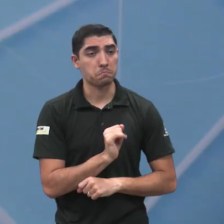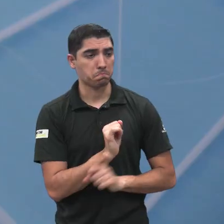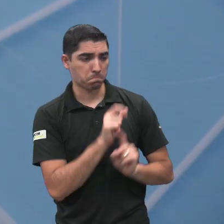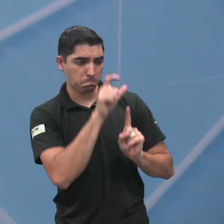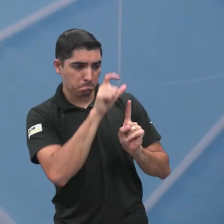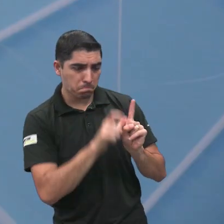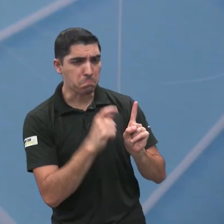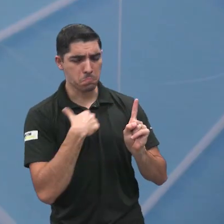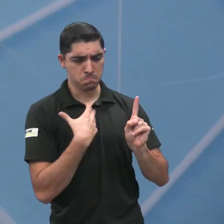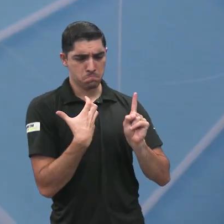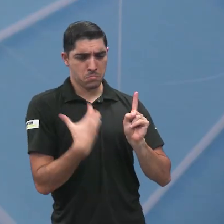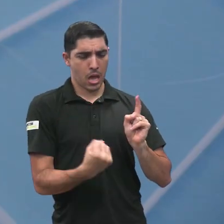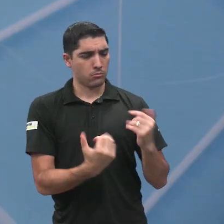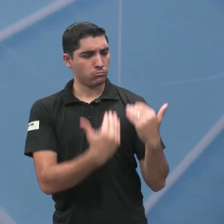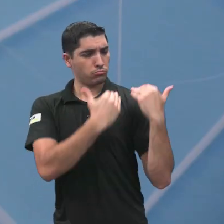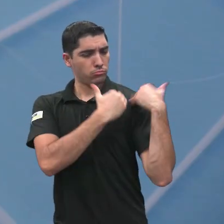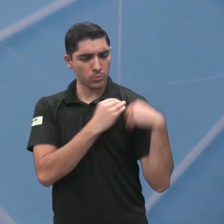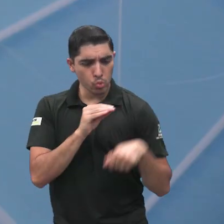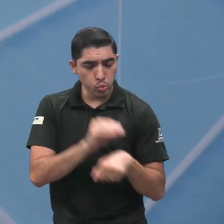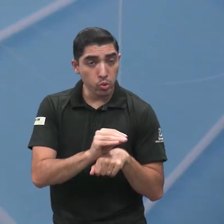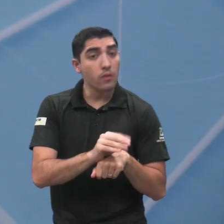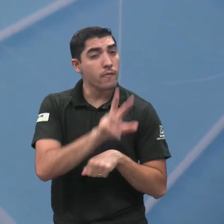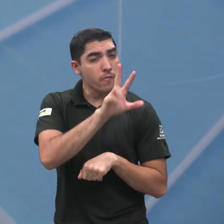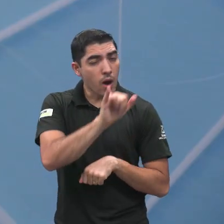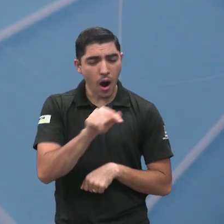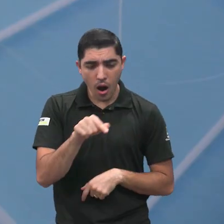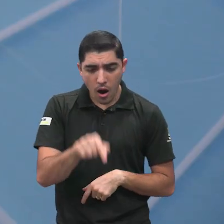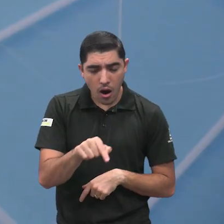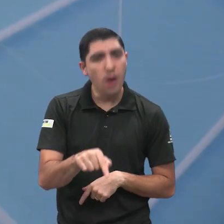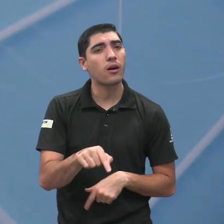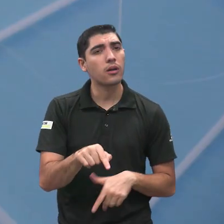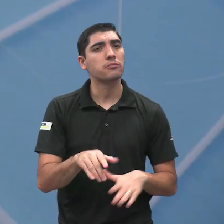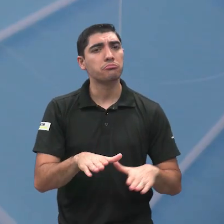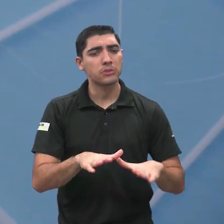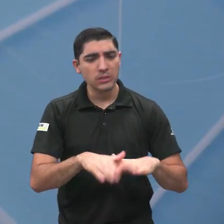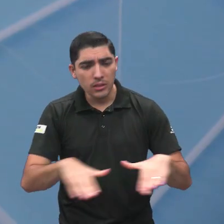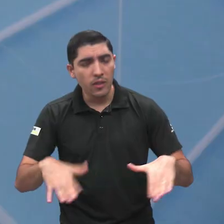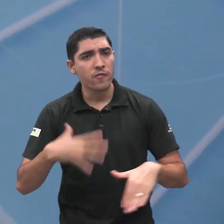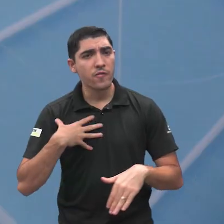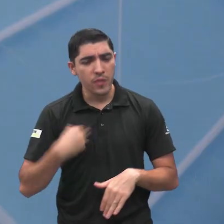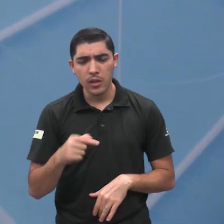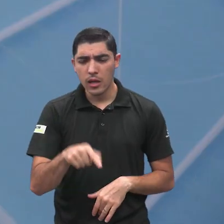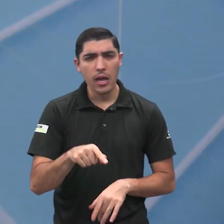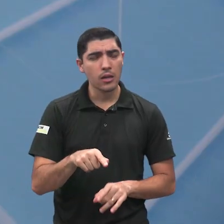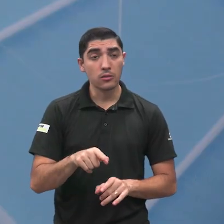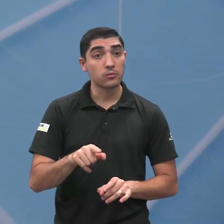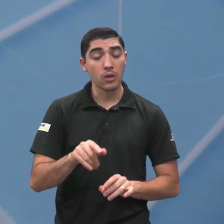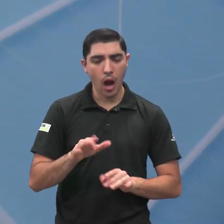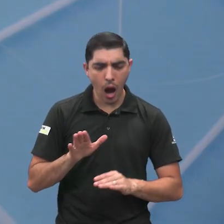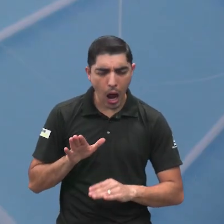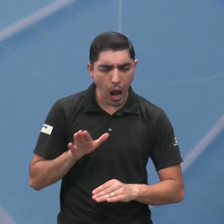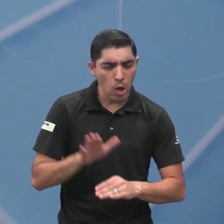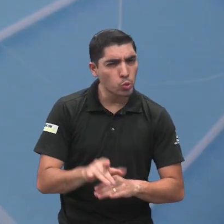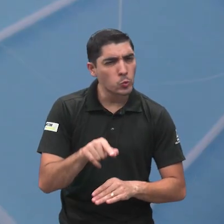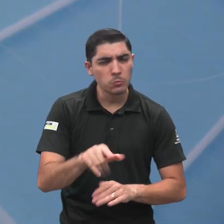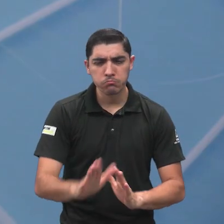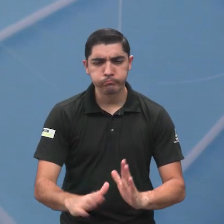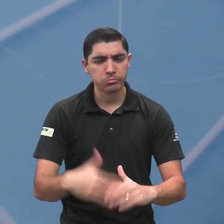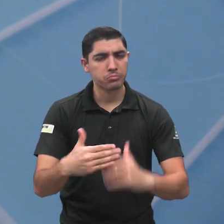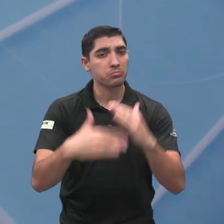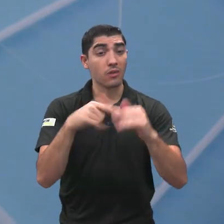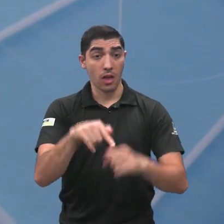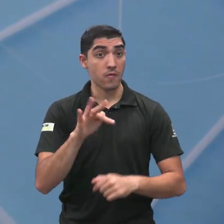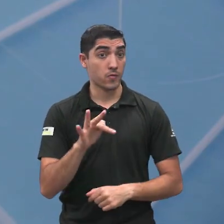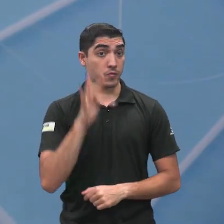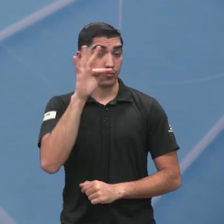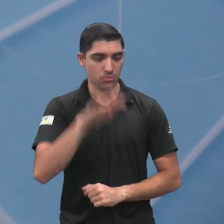assumir essa responsabilidade, ele vai influenciar muito na formação do seu filho, né? Então, o filho dele chegará à